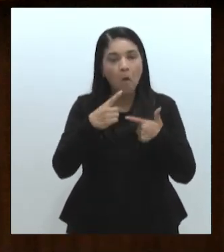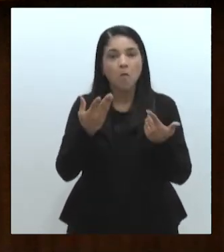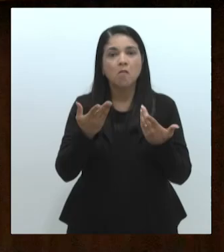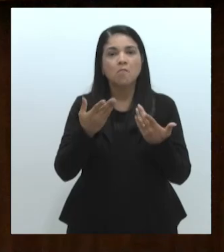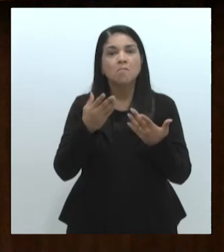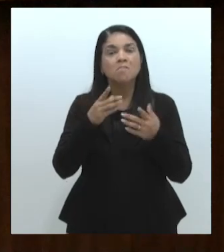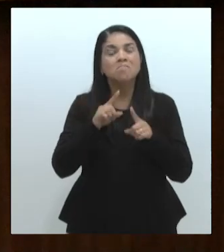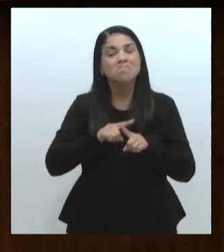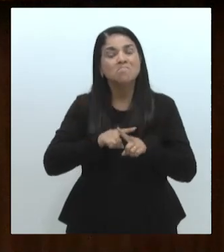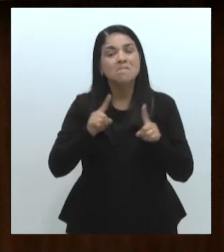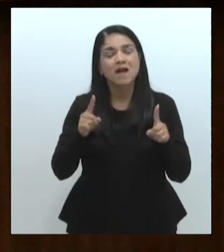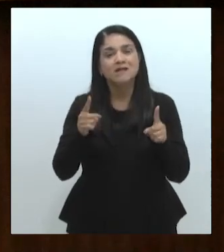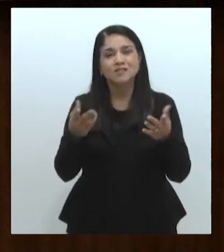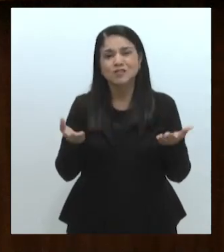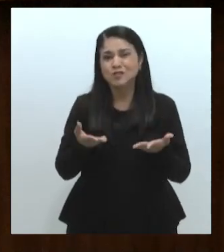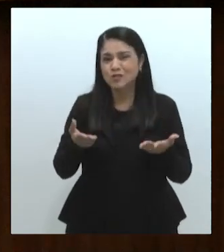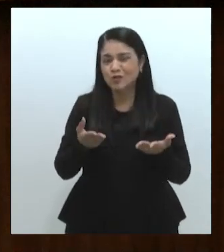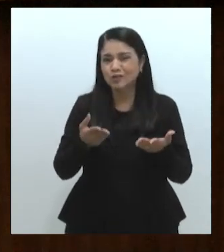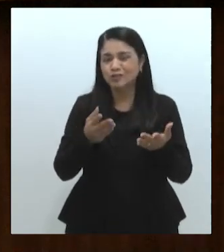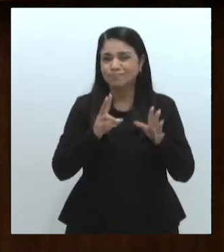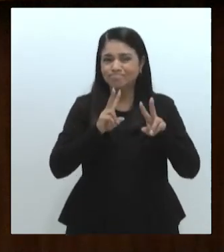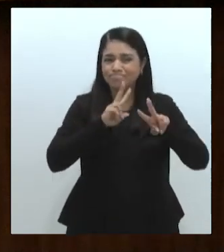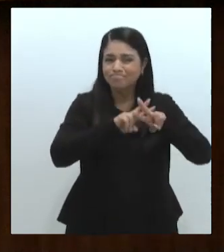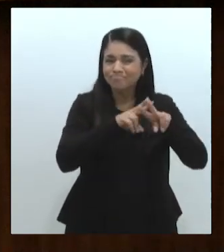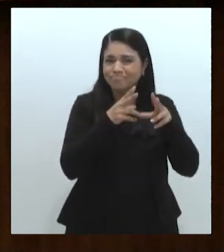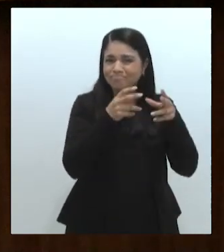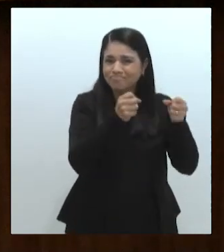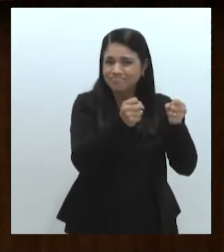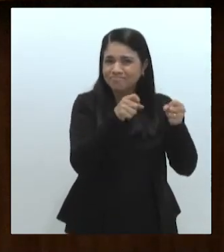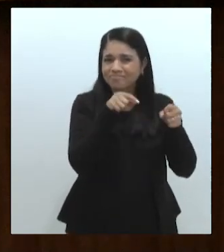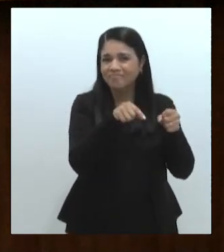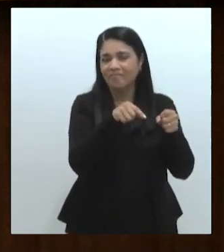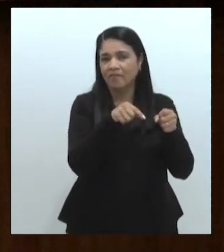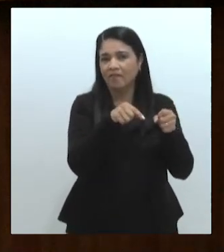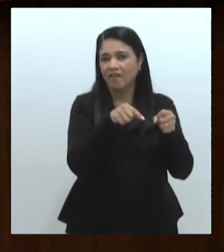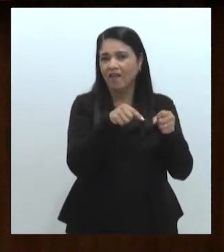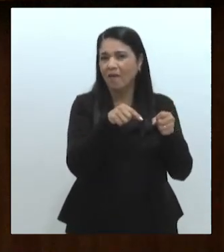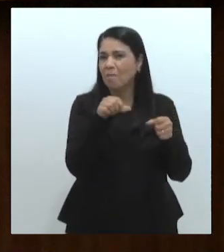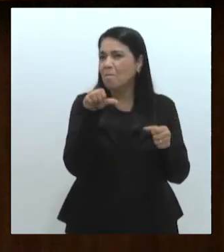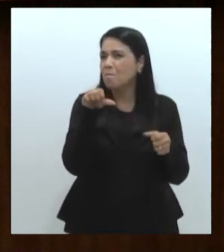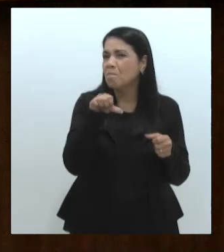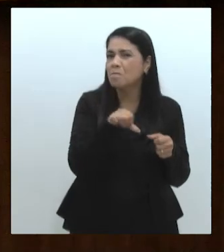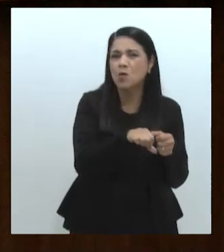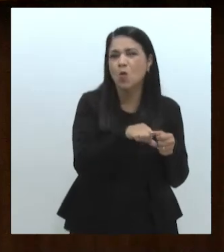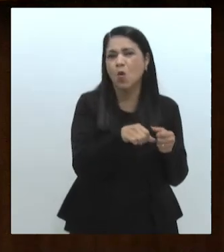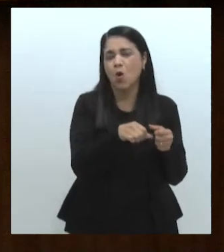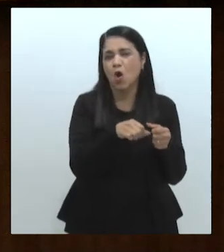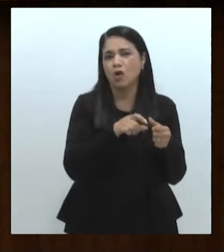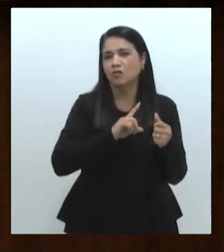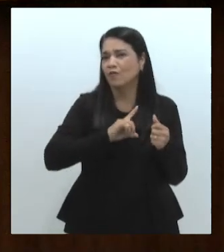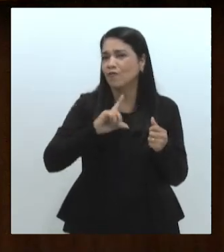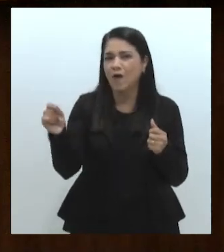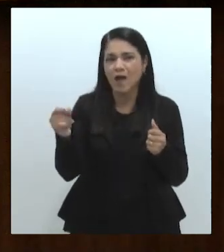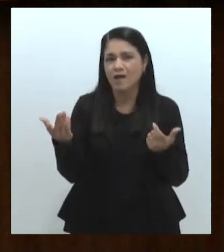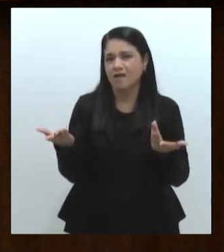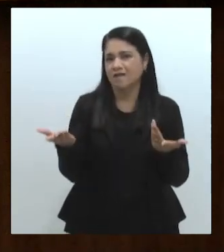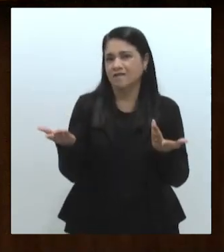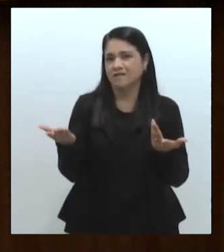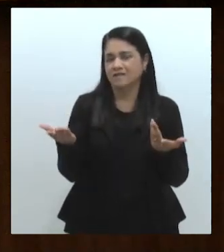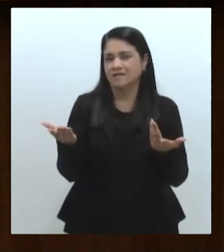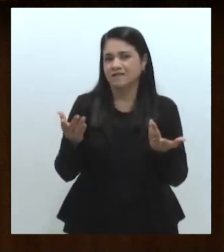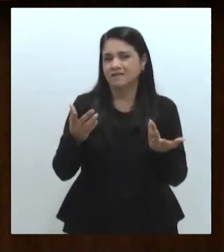nosso sistema prisional hoje? Ninguém sai melhor do que entra, geralmente sai pior. Os